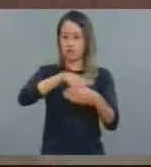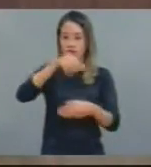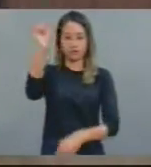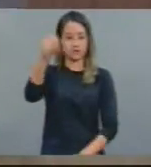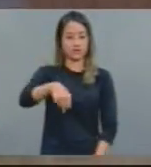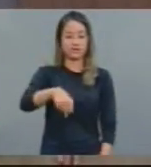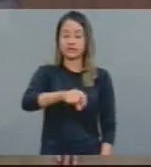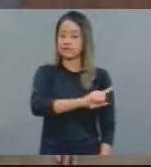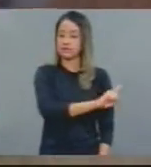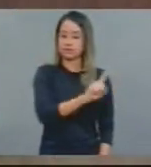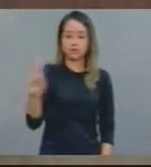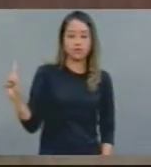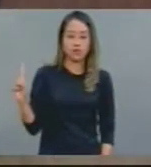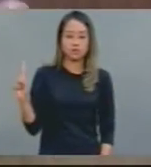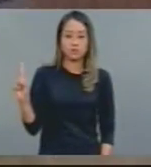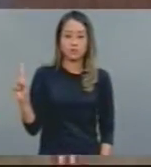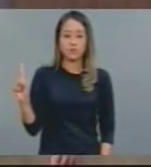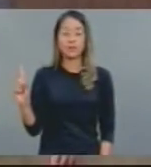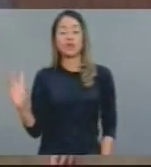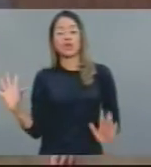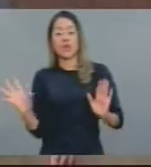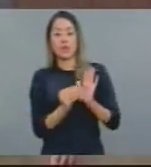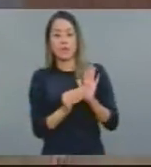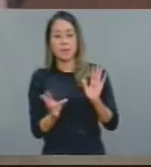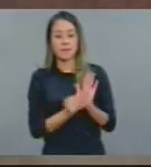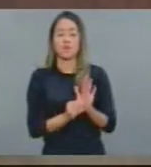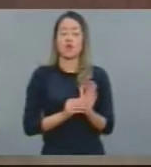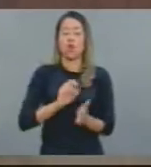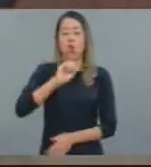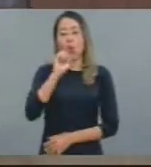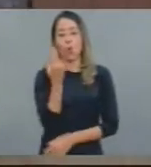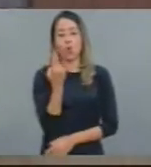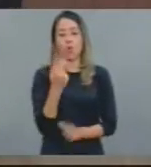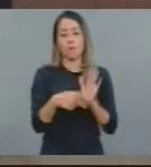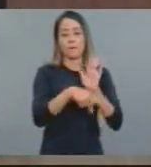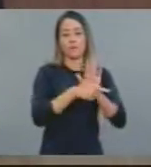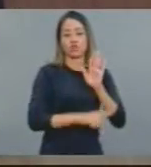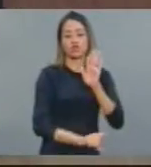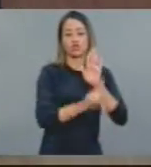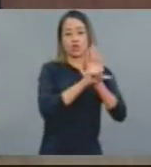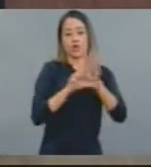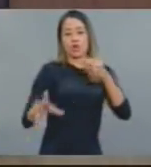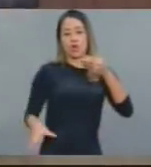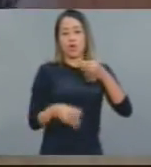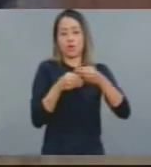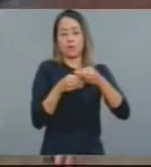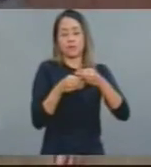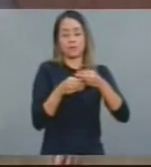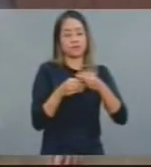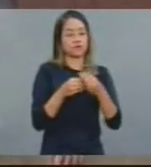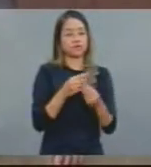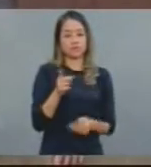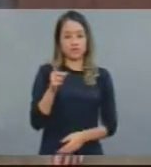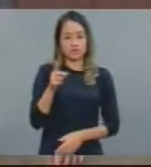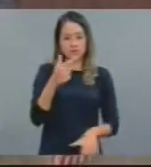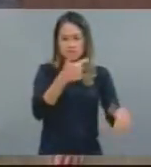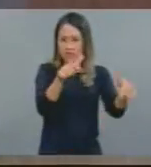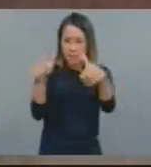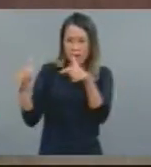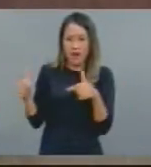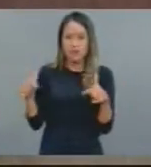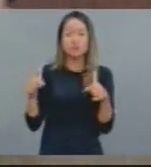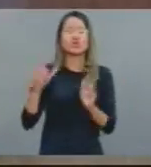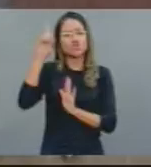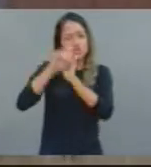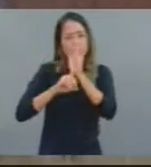favoravelmente nem a essa PEC, nem ao projeto de lei complementar, porque nós entendemos que os trabalhadores não devem pagar a conta da crise.